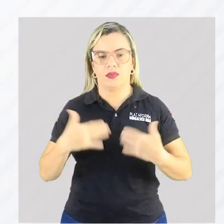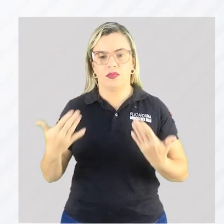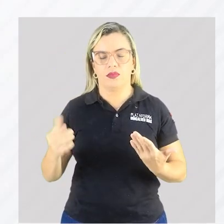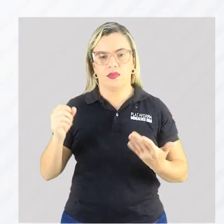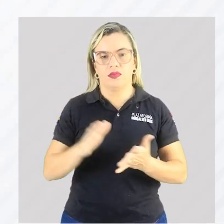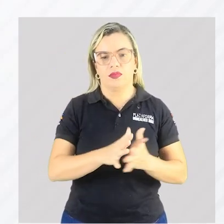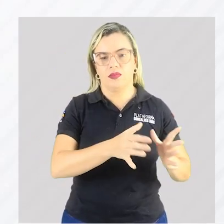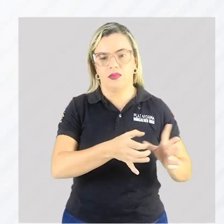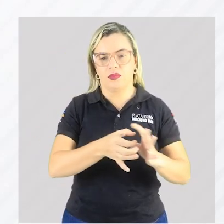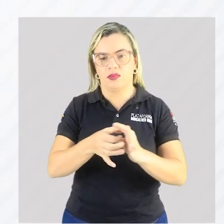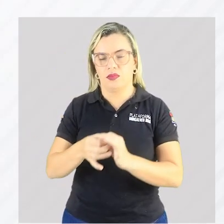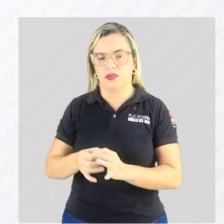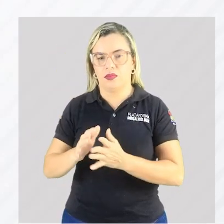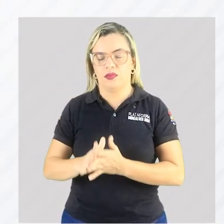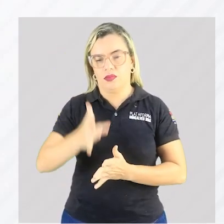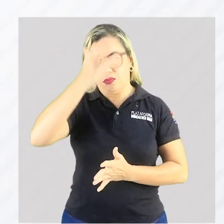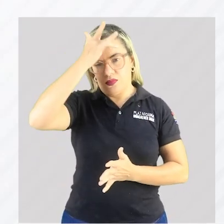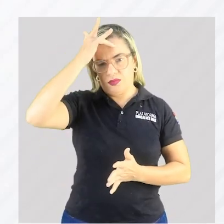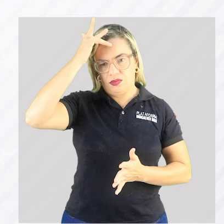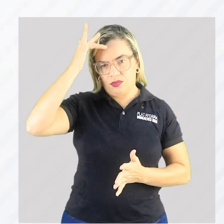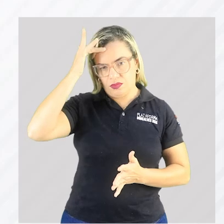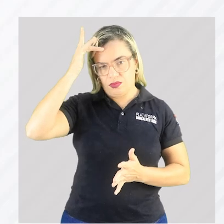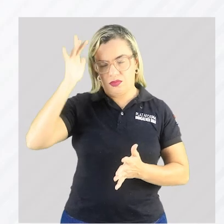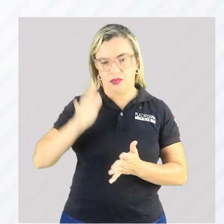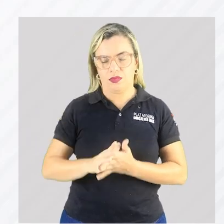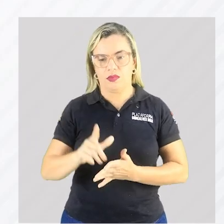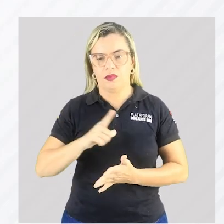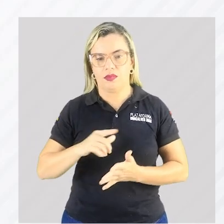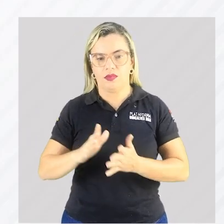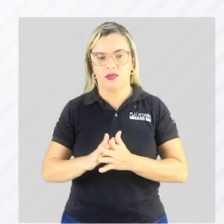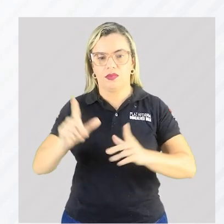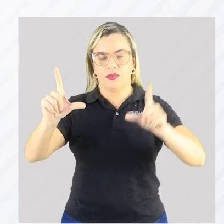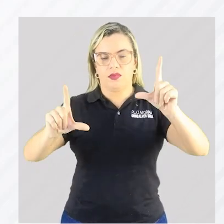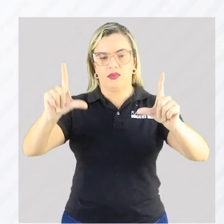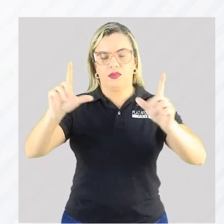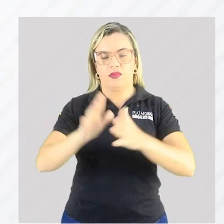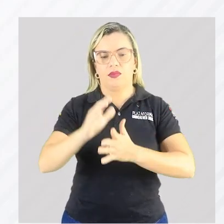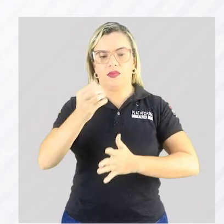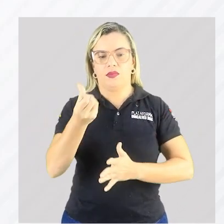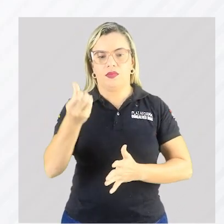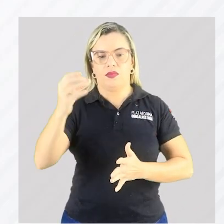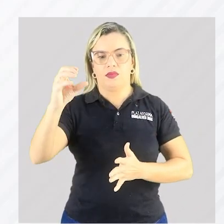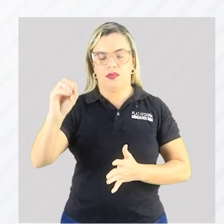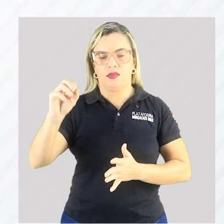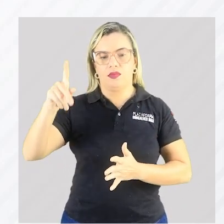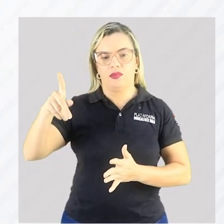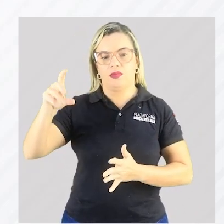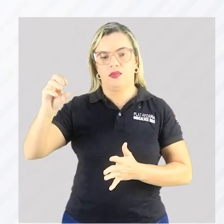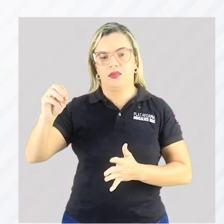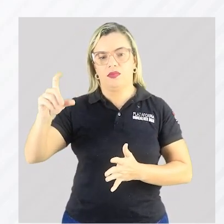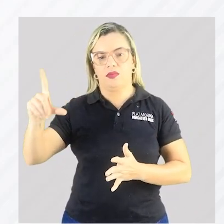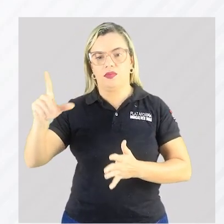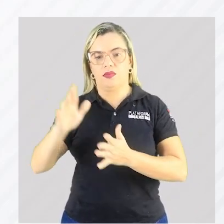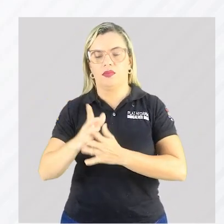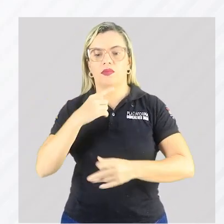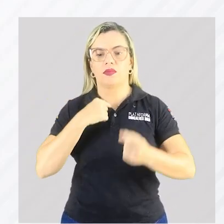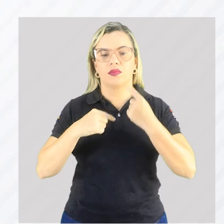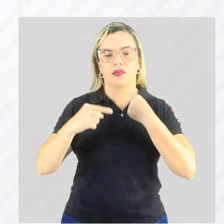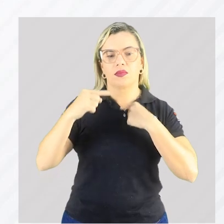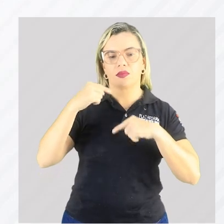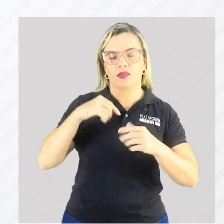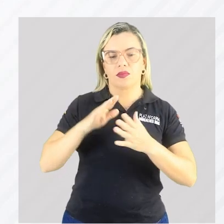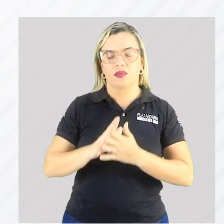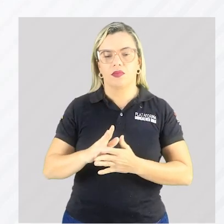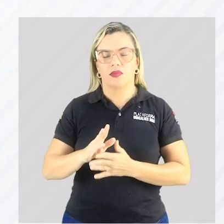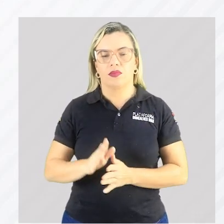Considere que um espectador dispõe de uma televisão de 60 polegadas e que ele deseja se